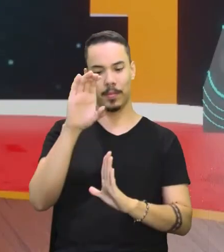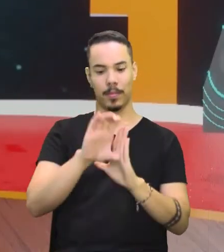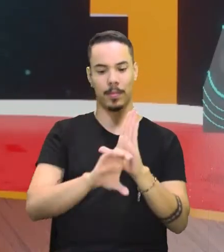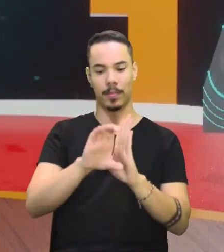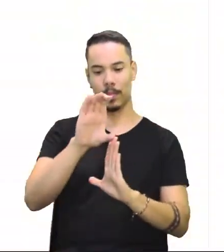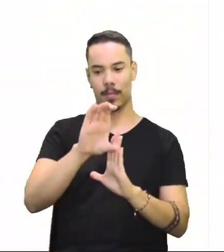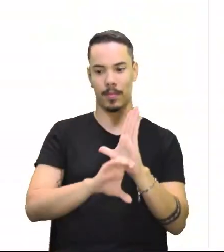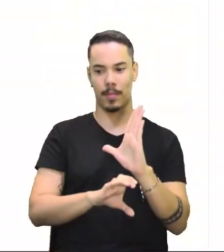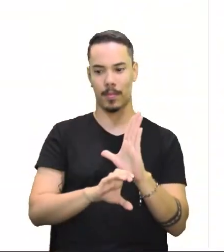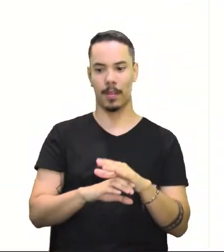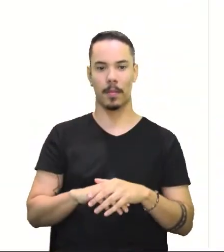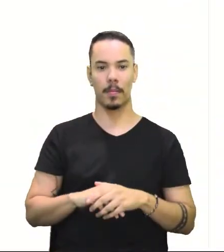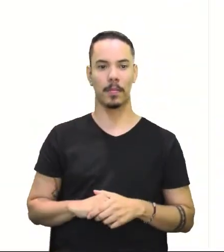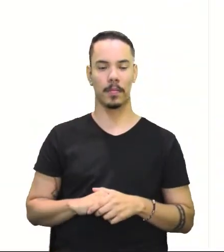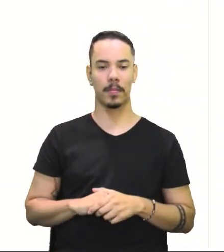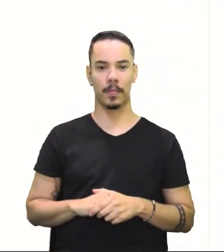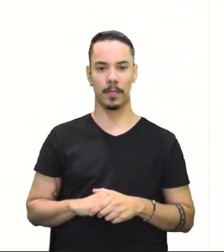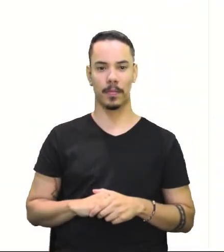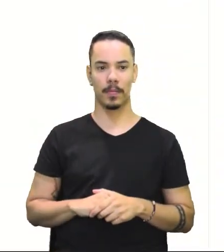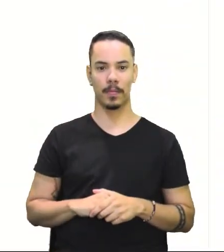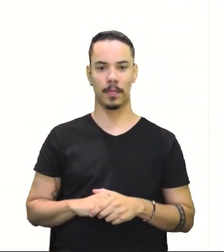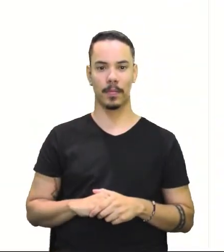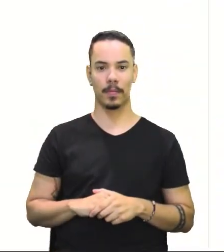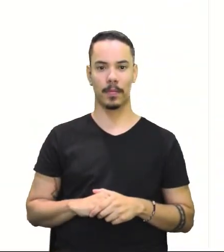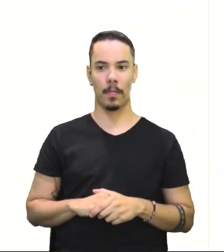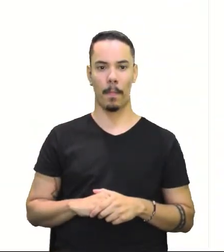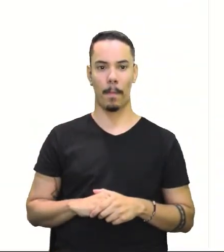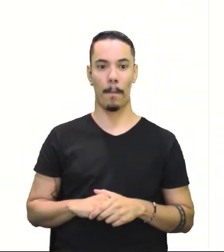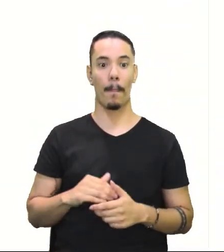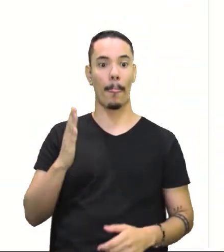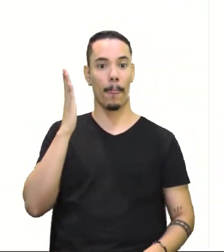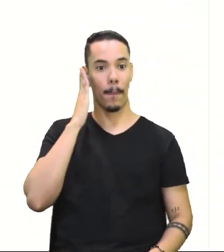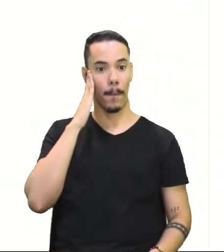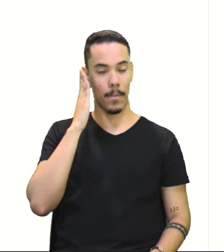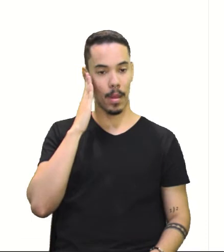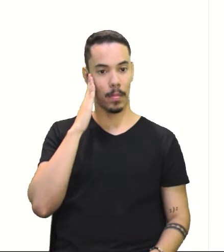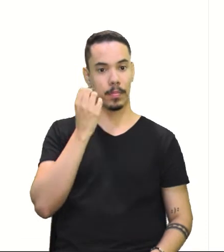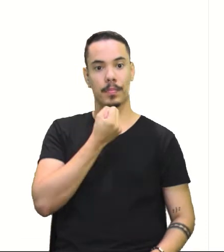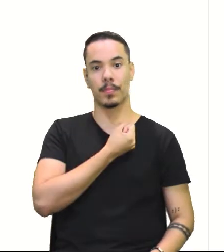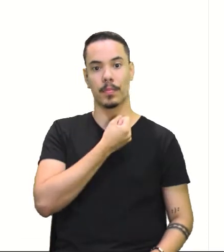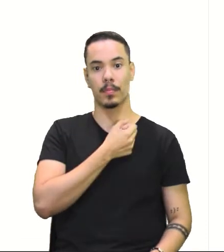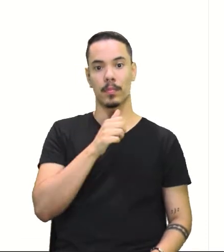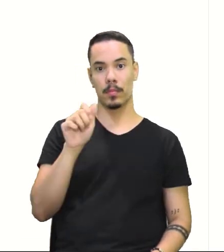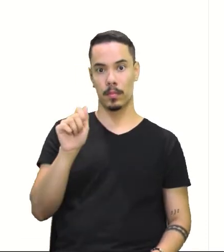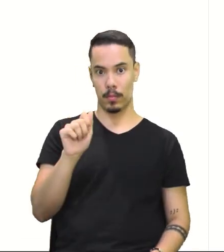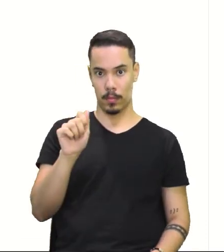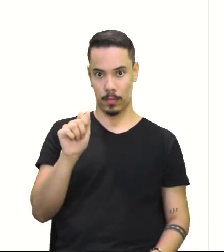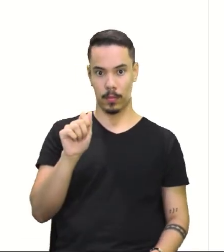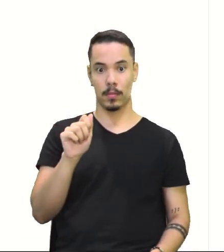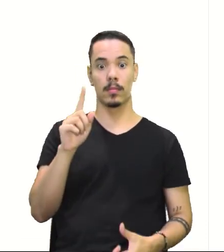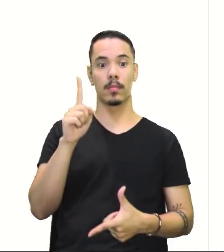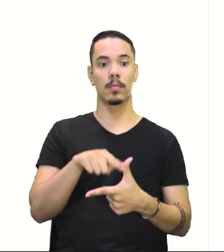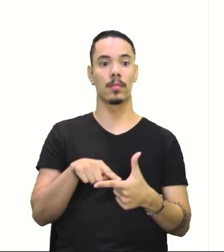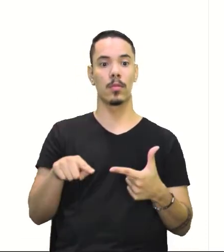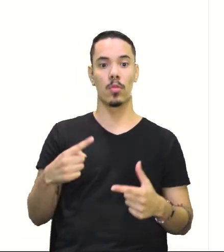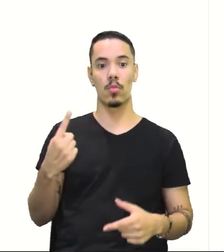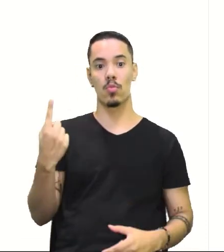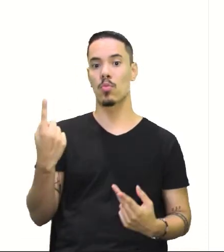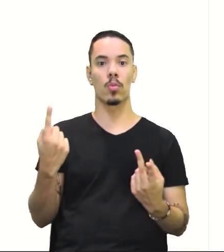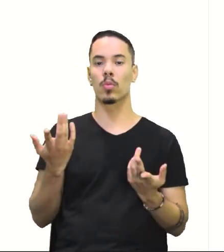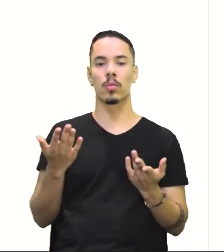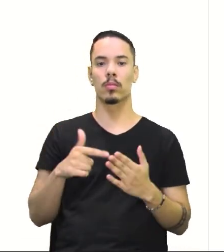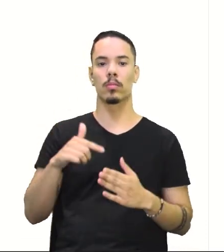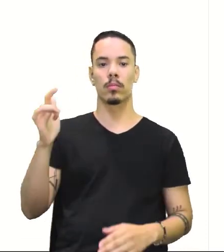Mais um exemplo, então? Na telinha, a gente agora quer o valor de A, sendo que o polinômio é divisível um pelo outro, ou seja,